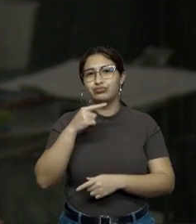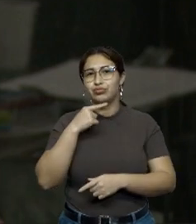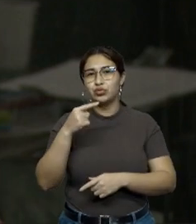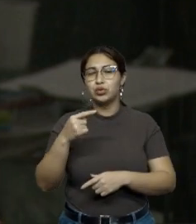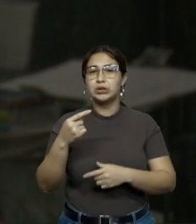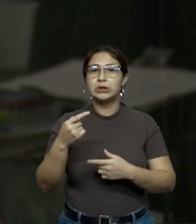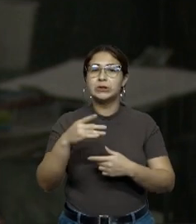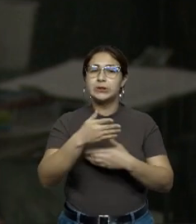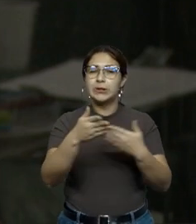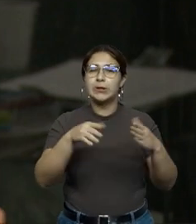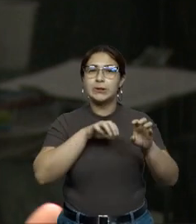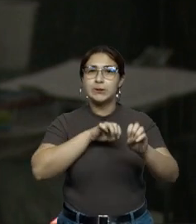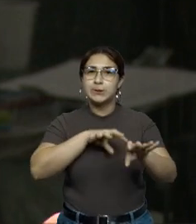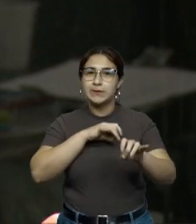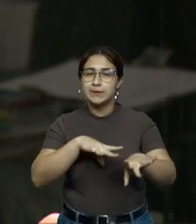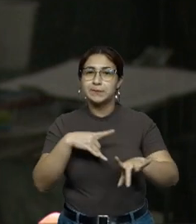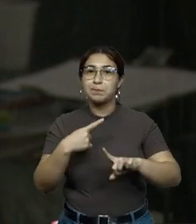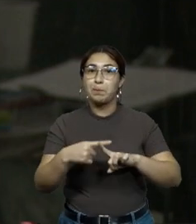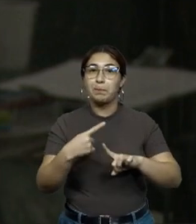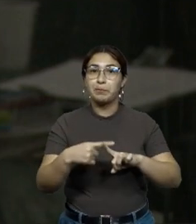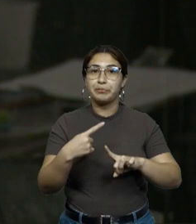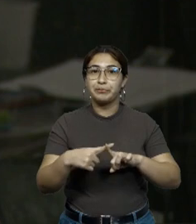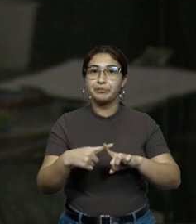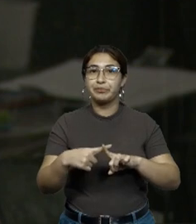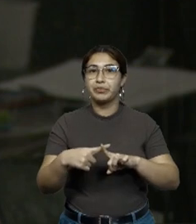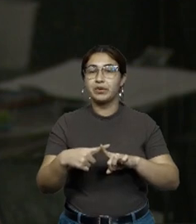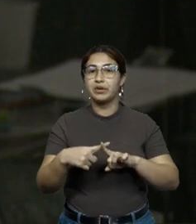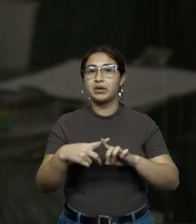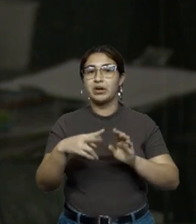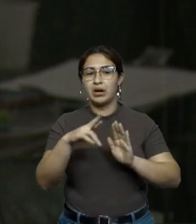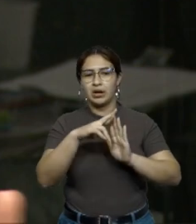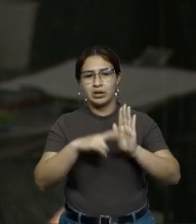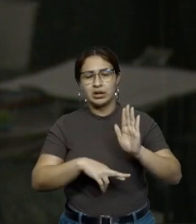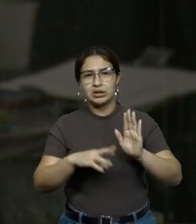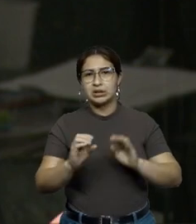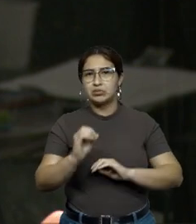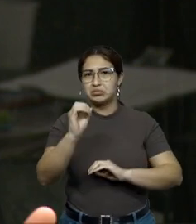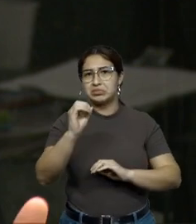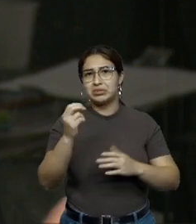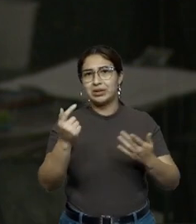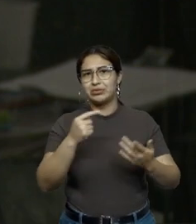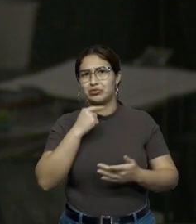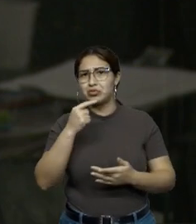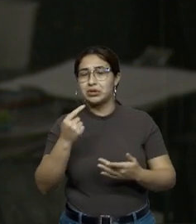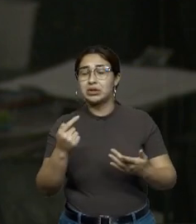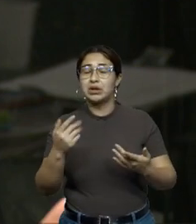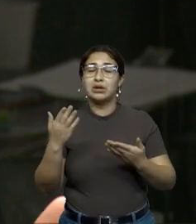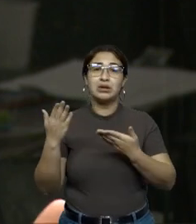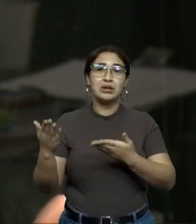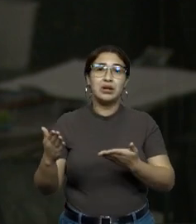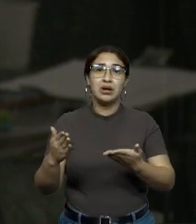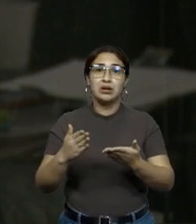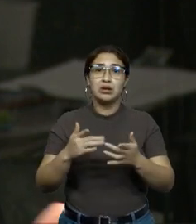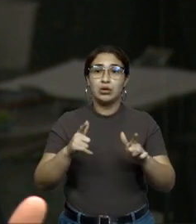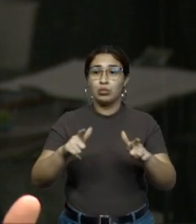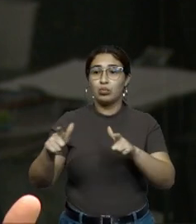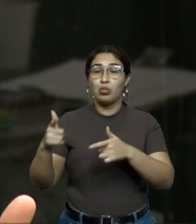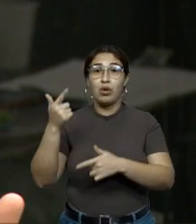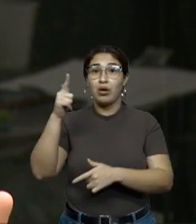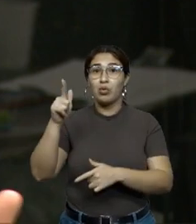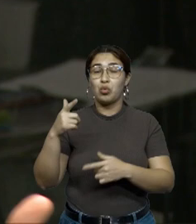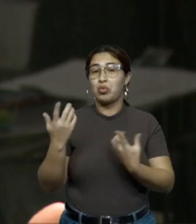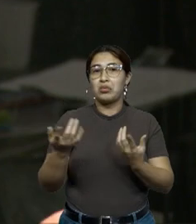aula é porque são dos heróis redação algo nesse sentido e que hoje estão em outras áreas como o trabalho em